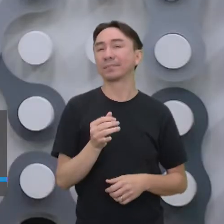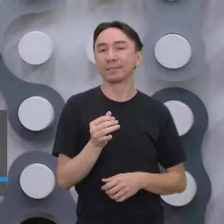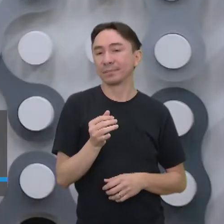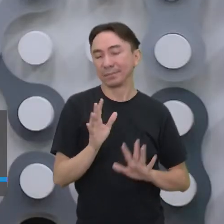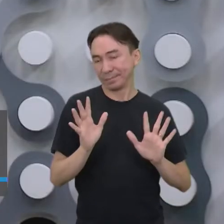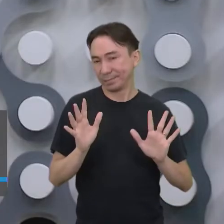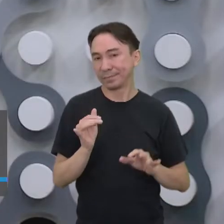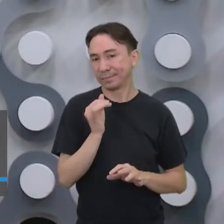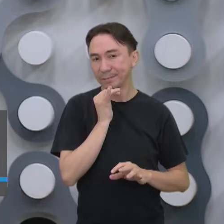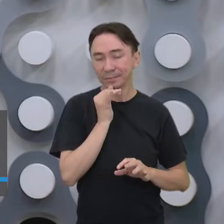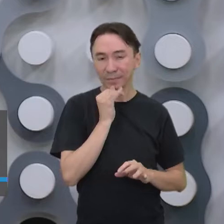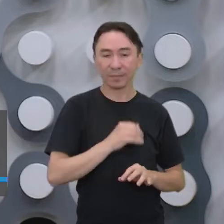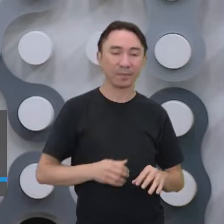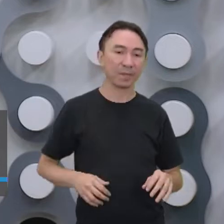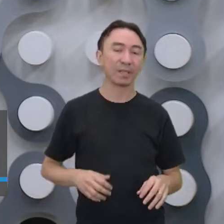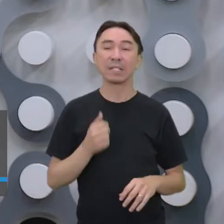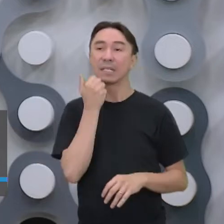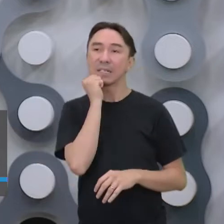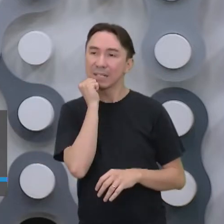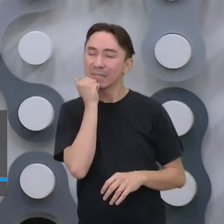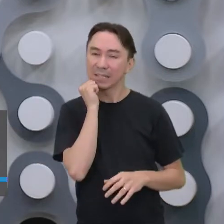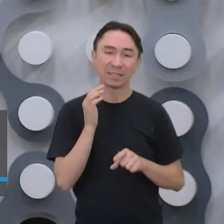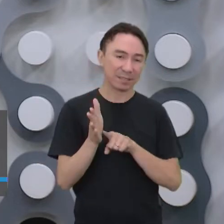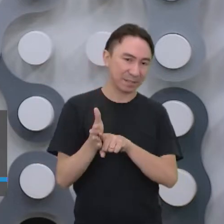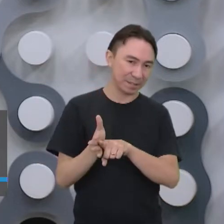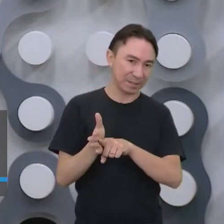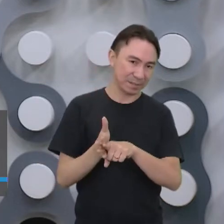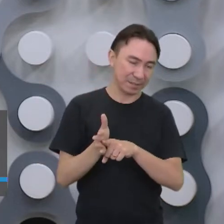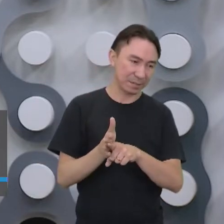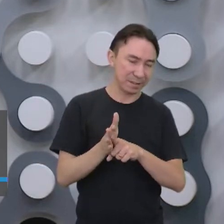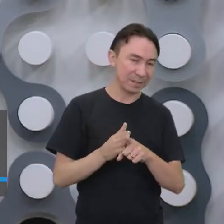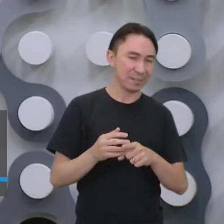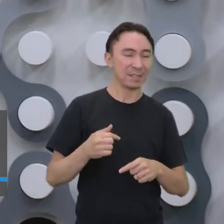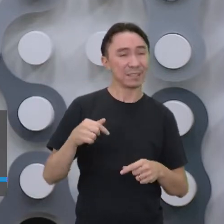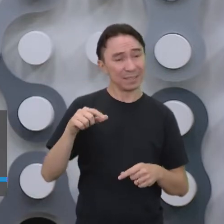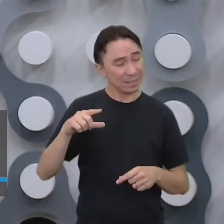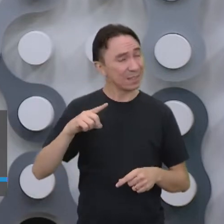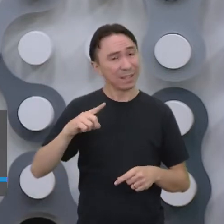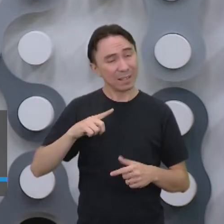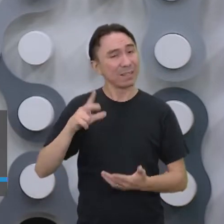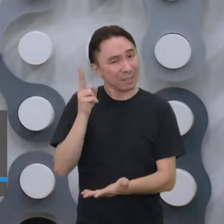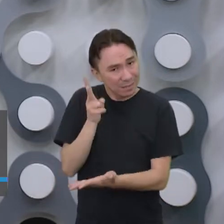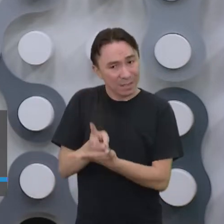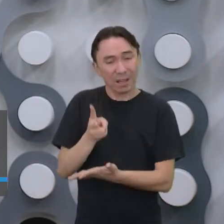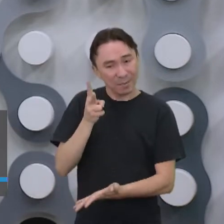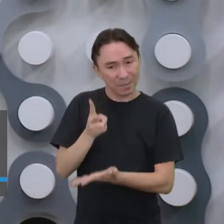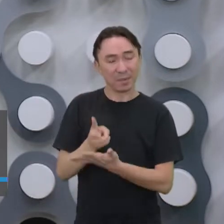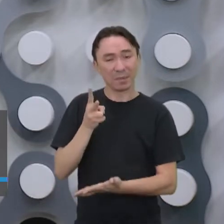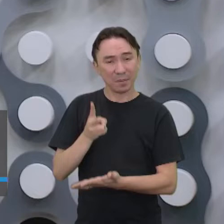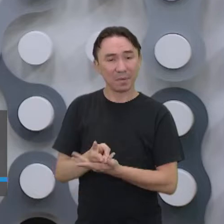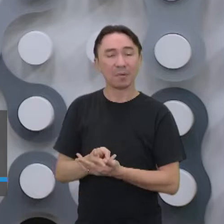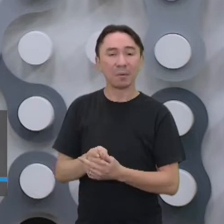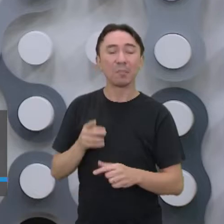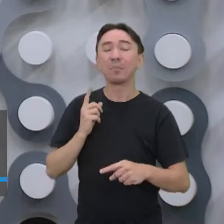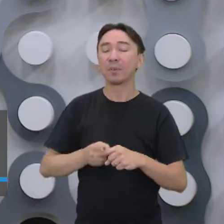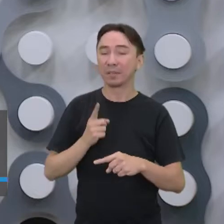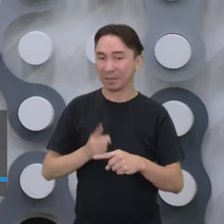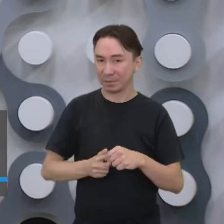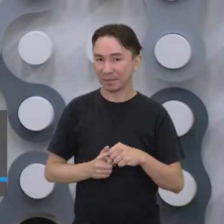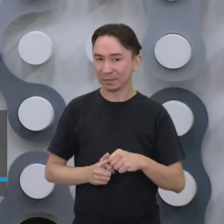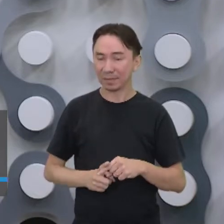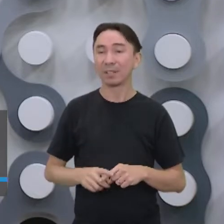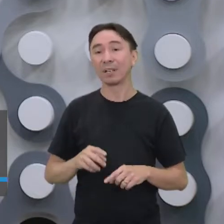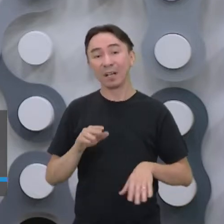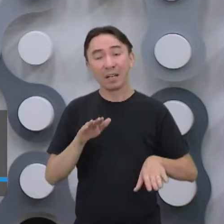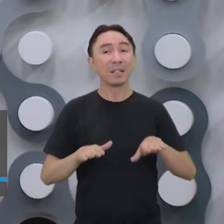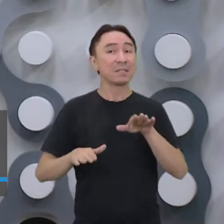a investigação científica me acompanhou durante todo esse tempo? E eu falei que em alguns momentos a gente teve processo